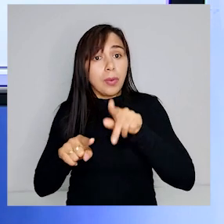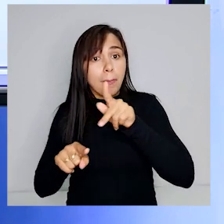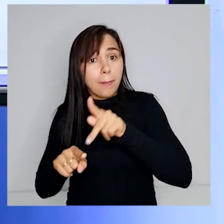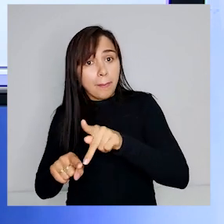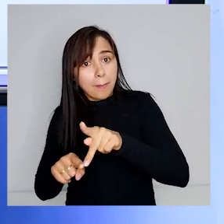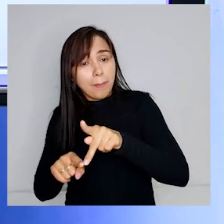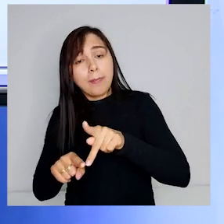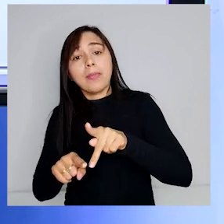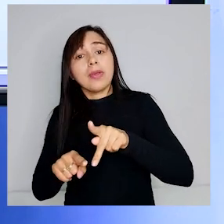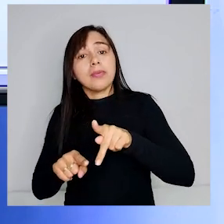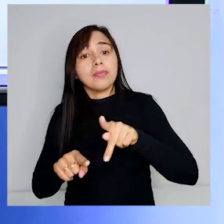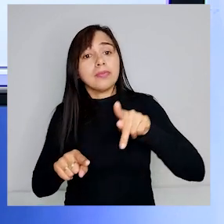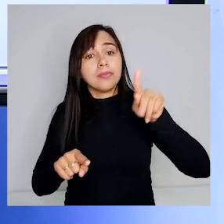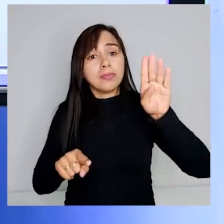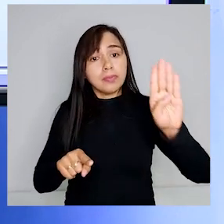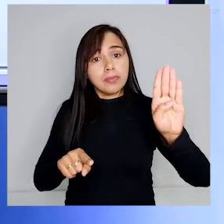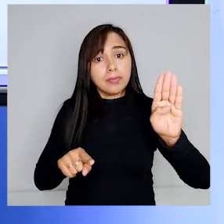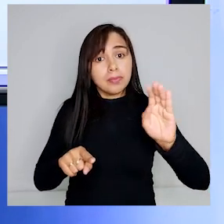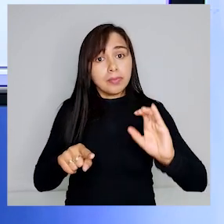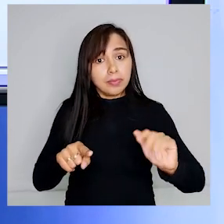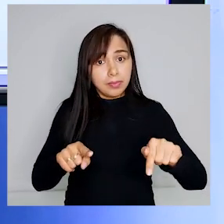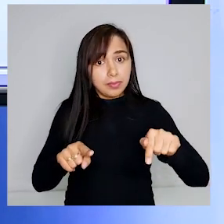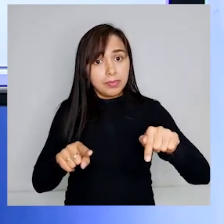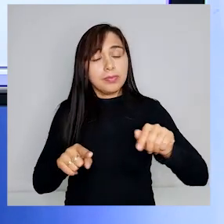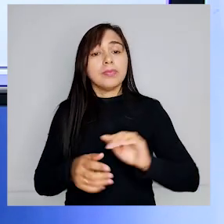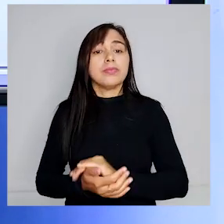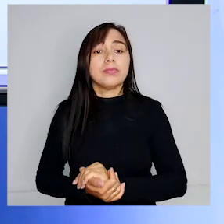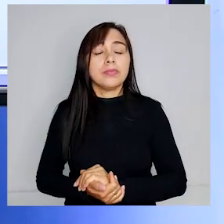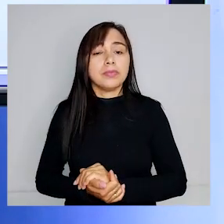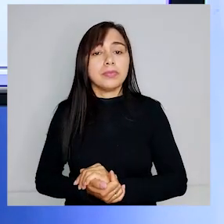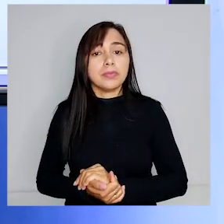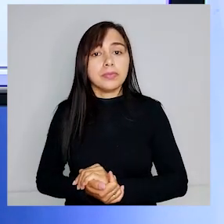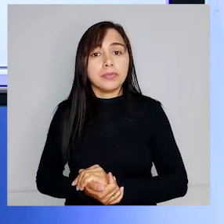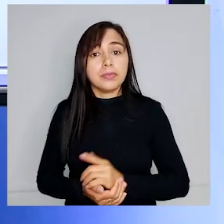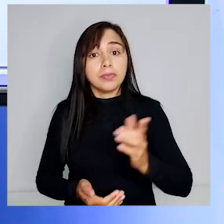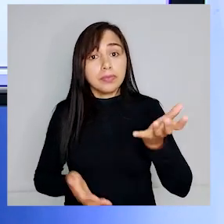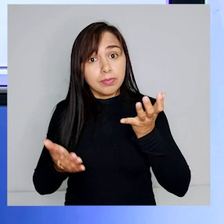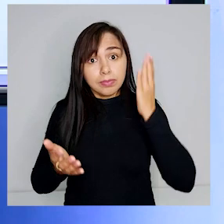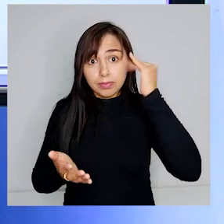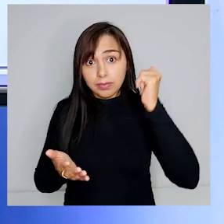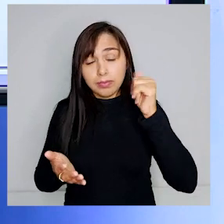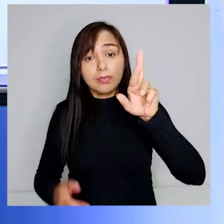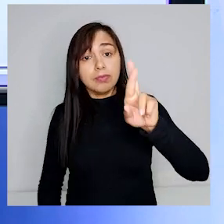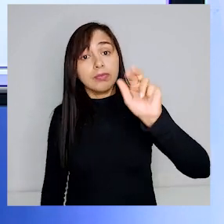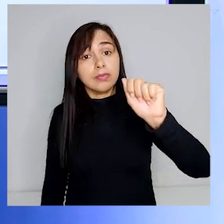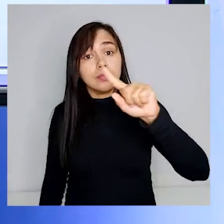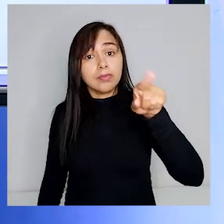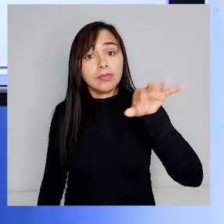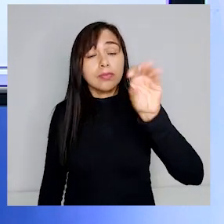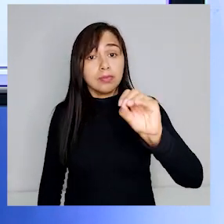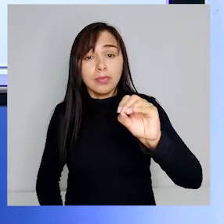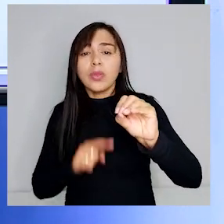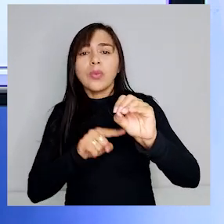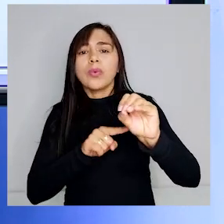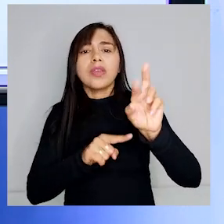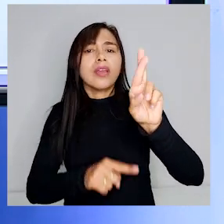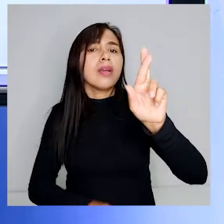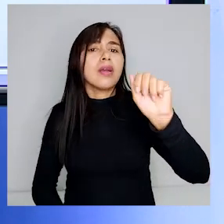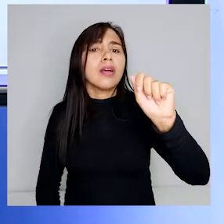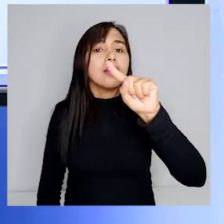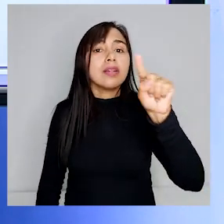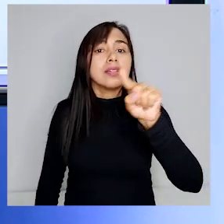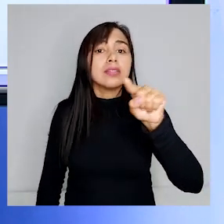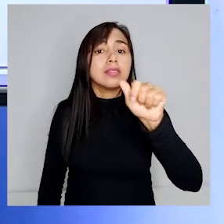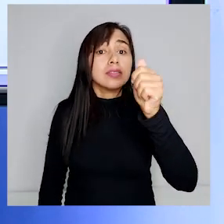outro triângulo um pouco menor aí também em cinza. Então ele quer a razão entre a área desse triângulo. A razão é